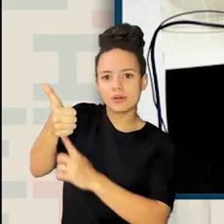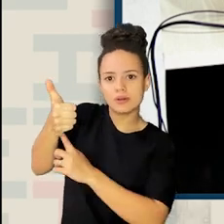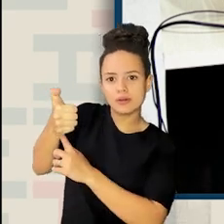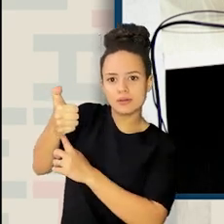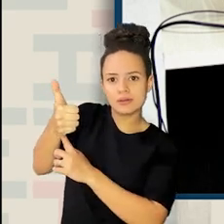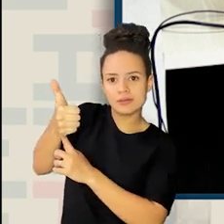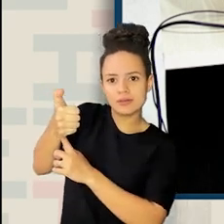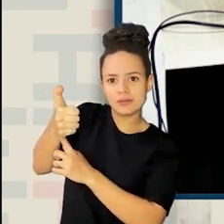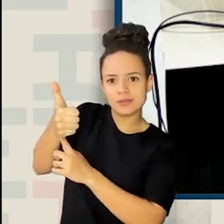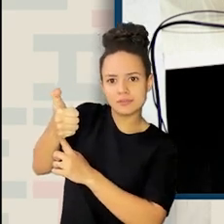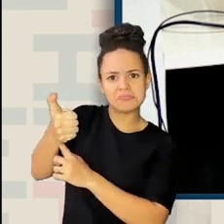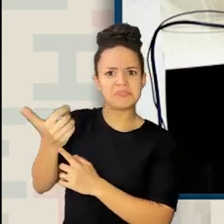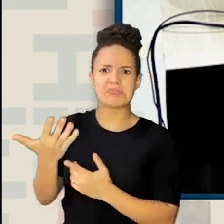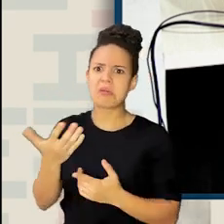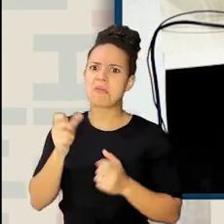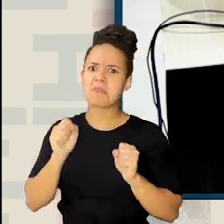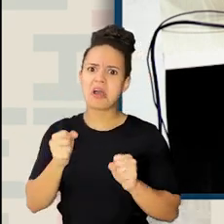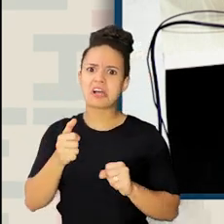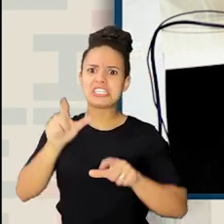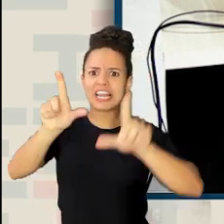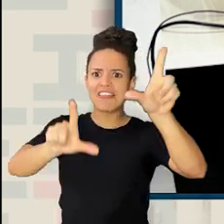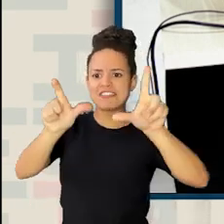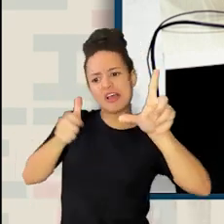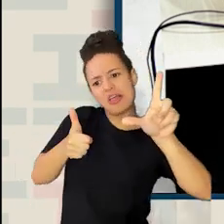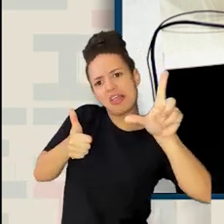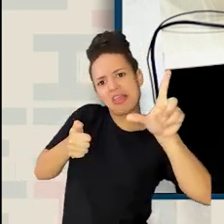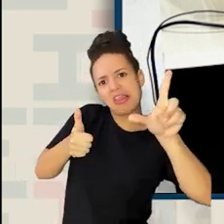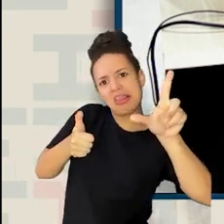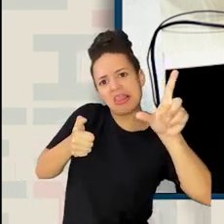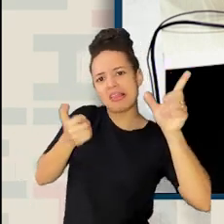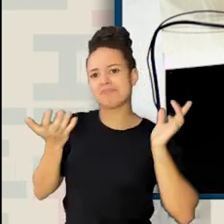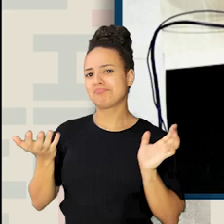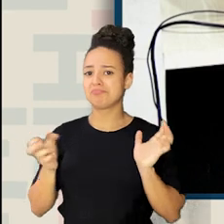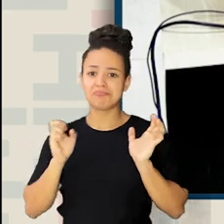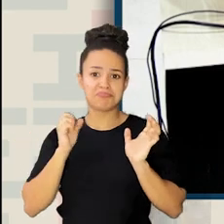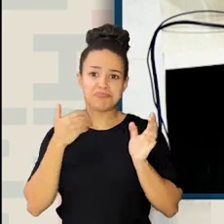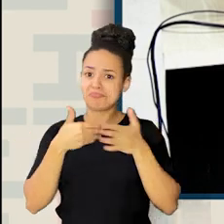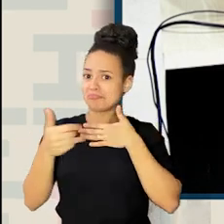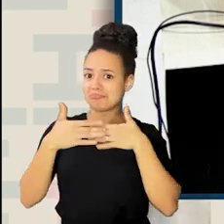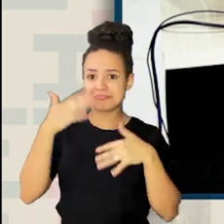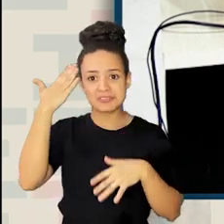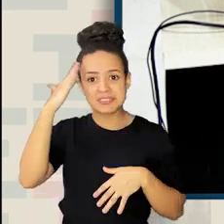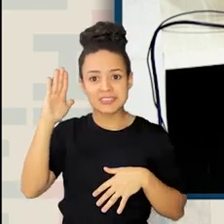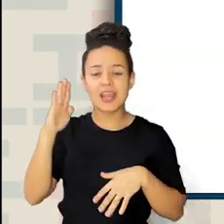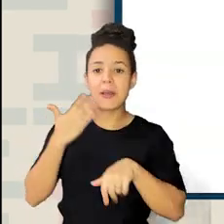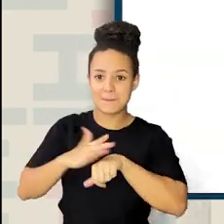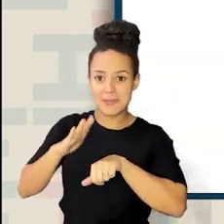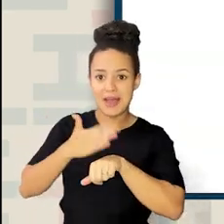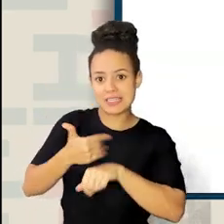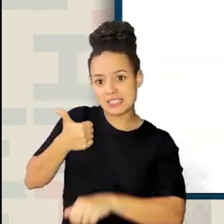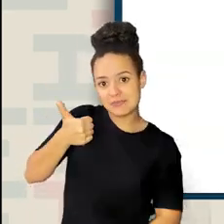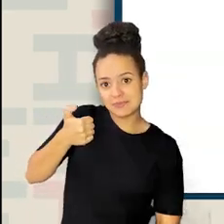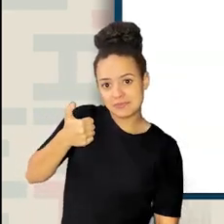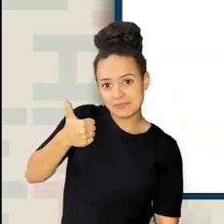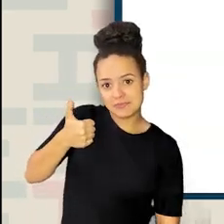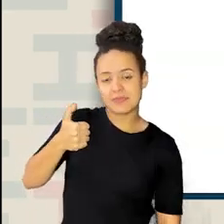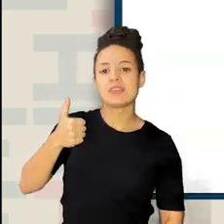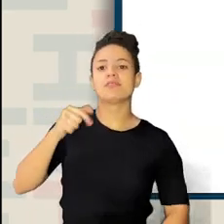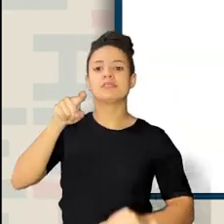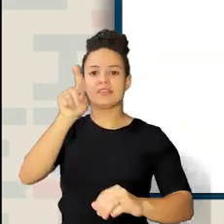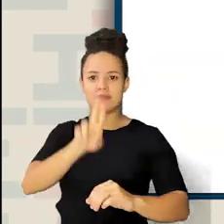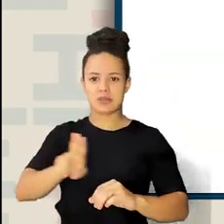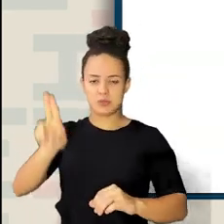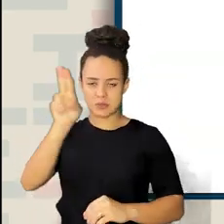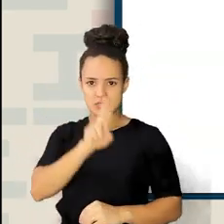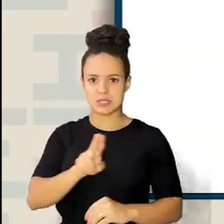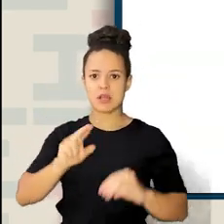né, de, não sei, controle, um controle remoto, uma coisa assim, tá? E você vai